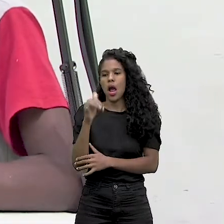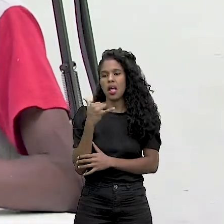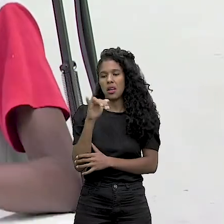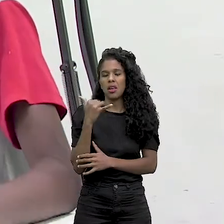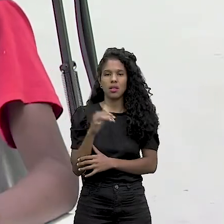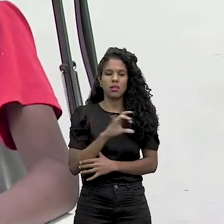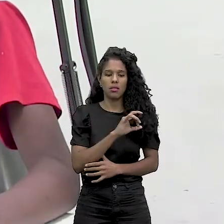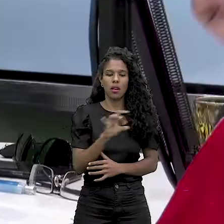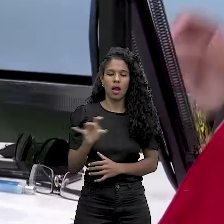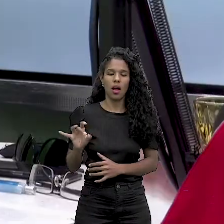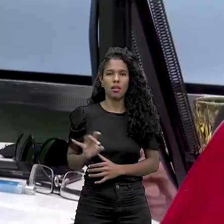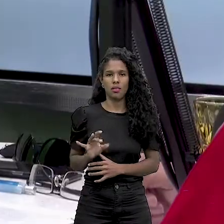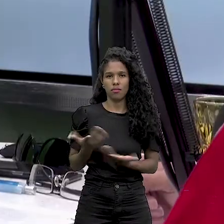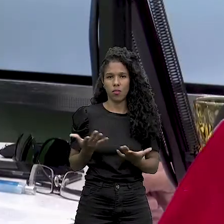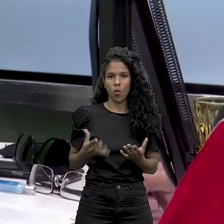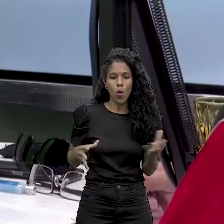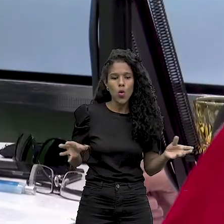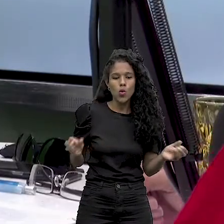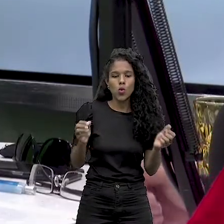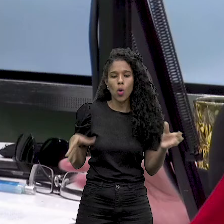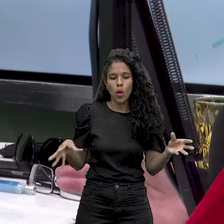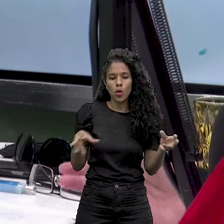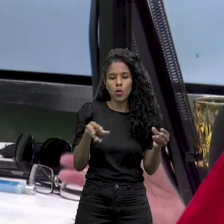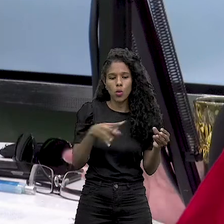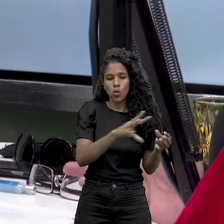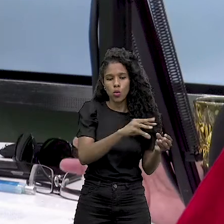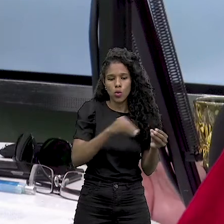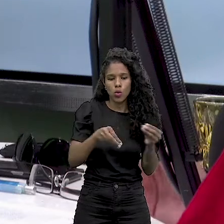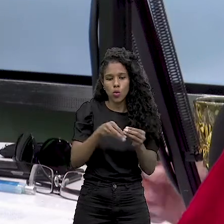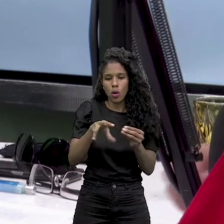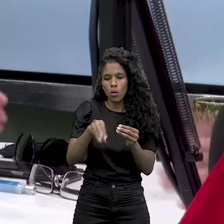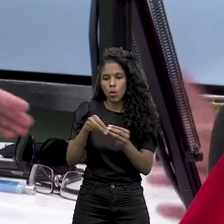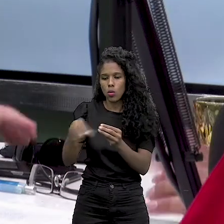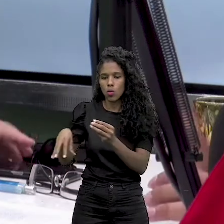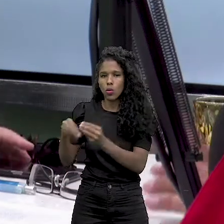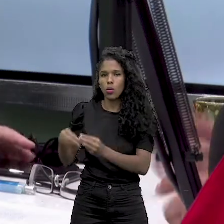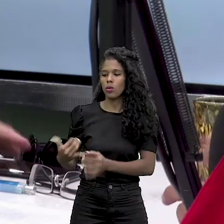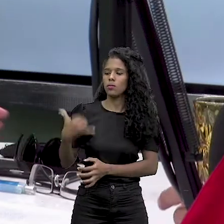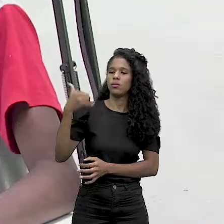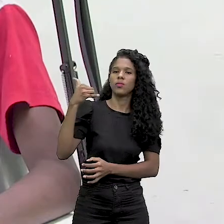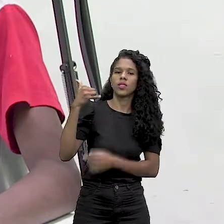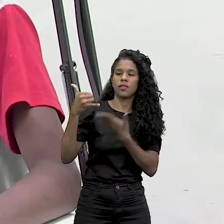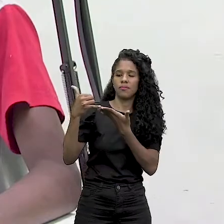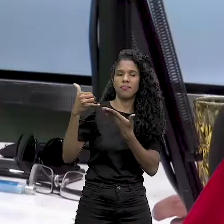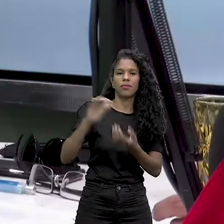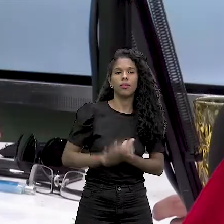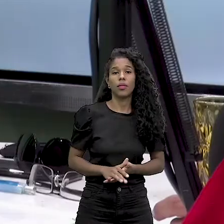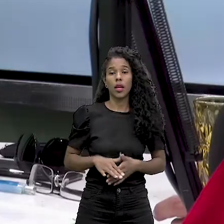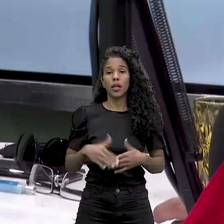lá da China. Você está comprando da China. A empresa é dos Estados Unidos... A empresa, a mão de obra, tudo chinês. Vamos falar